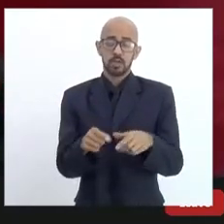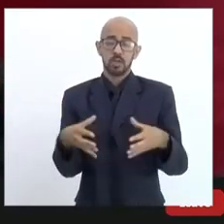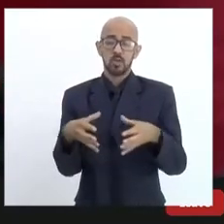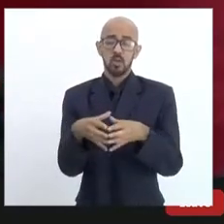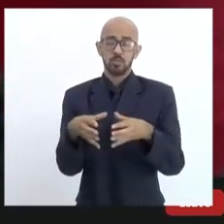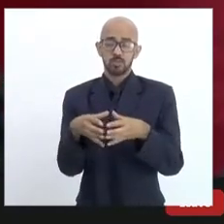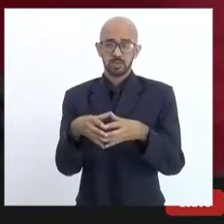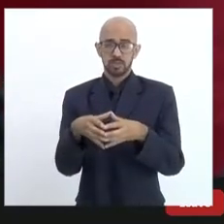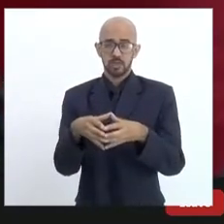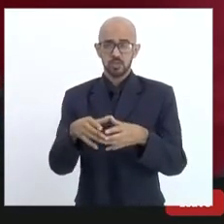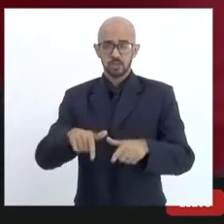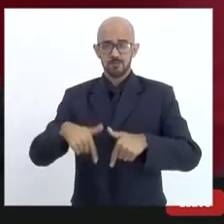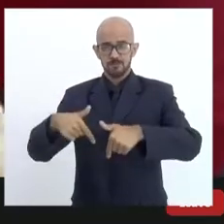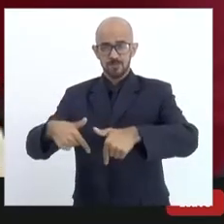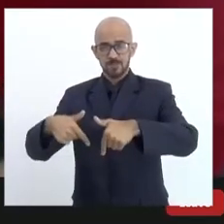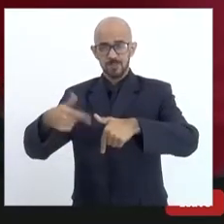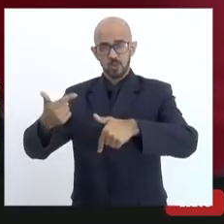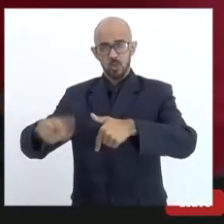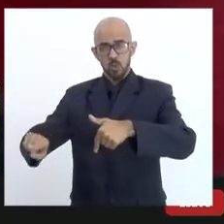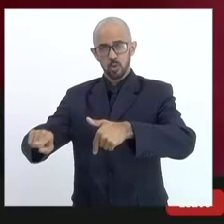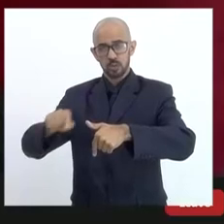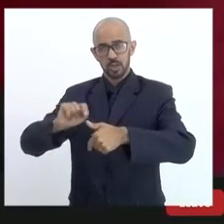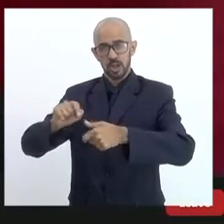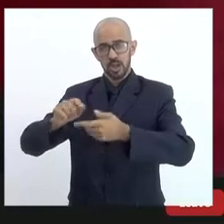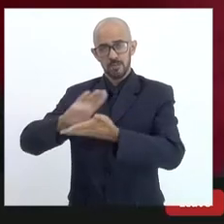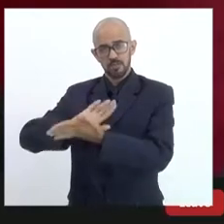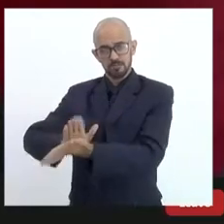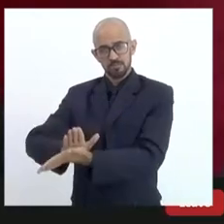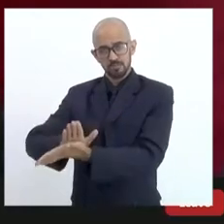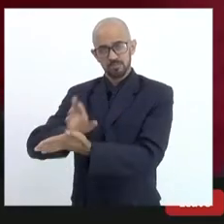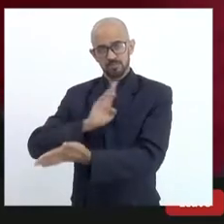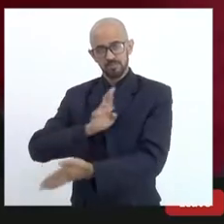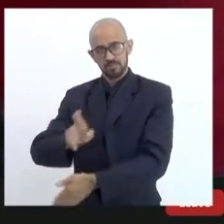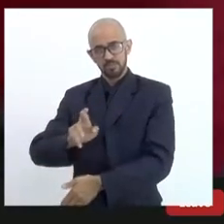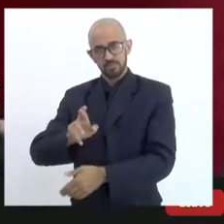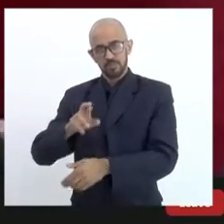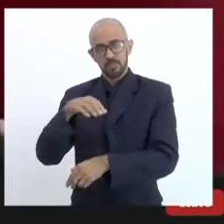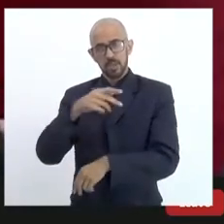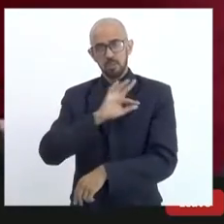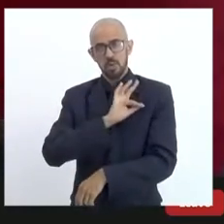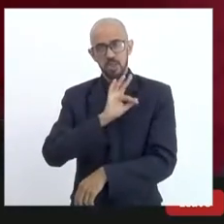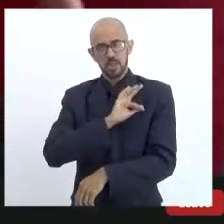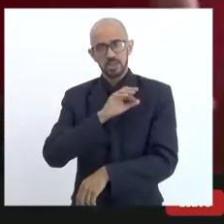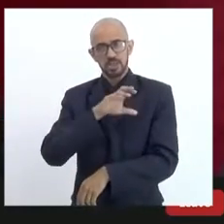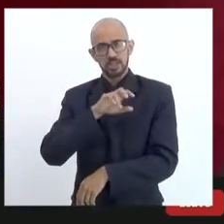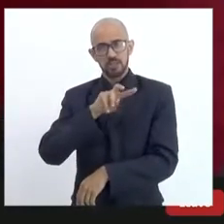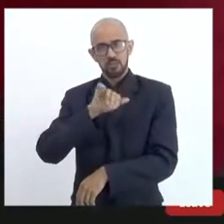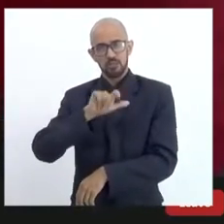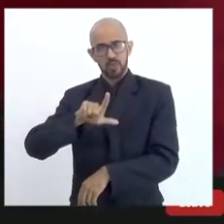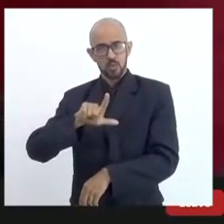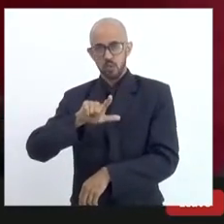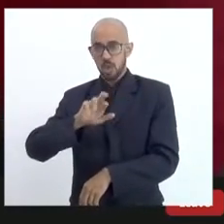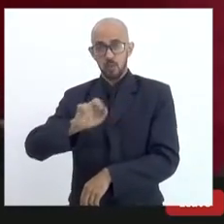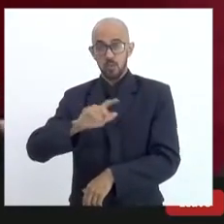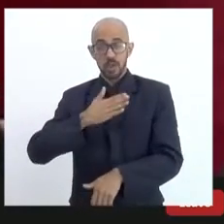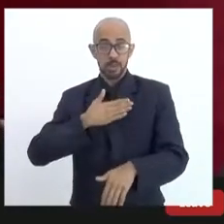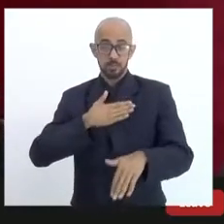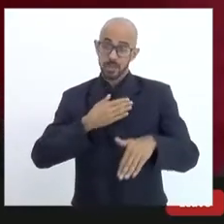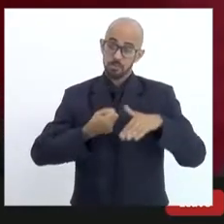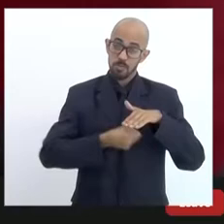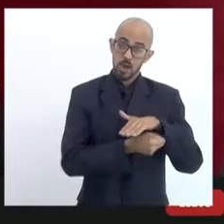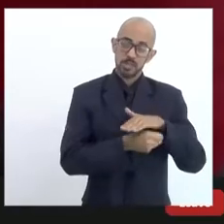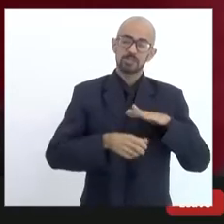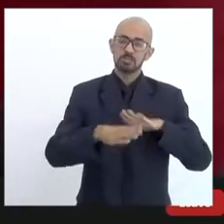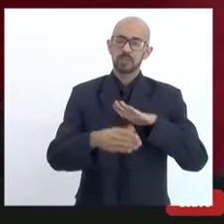para o enfrentamento à intolerância religiosa construída na Polícia Civil, não na minha gestão no momento anterior, mas